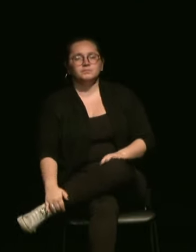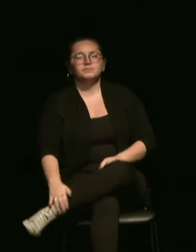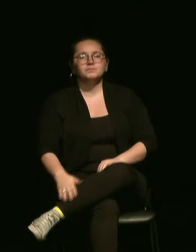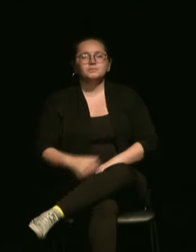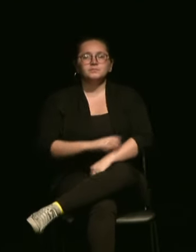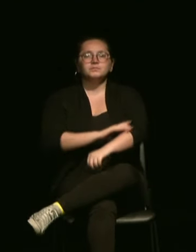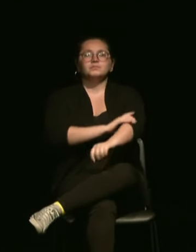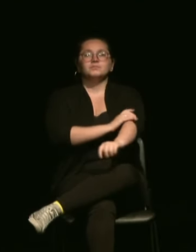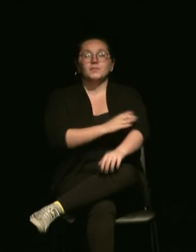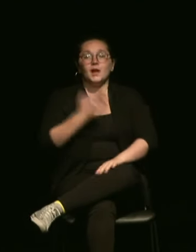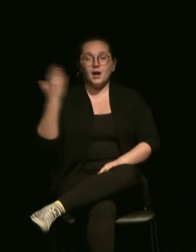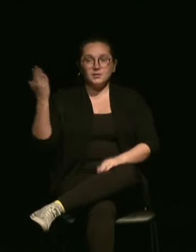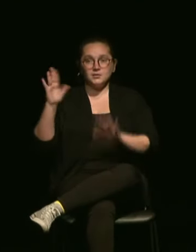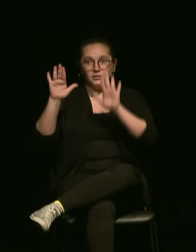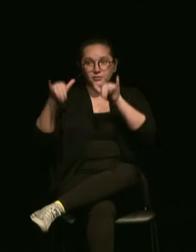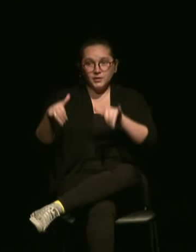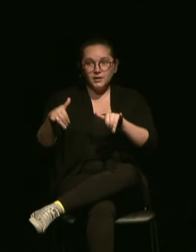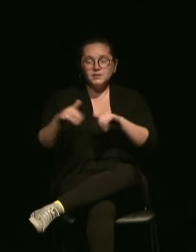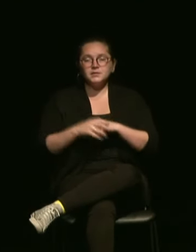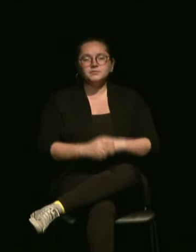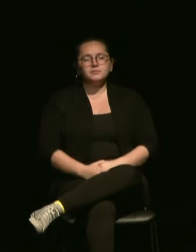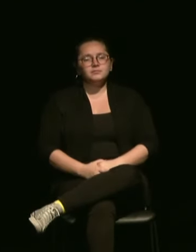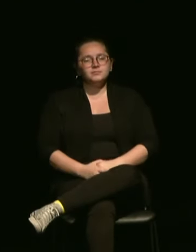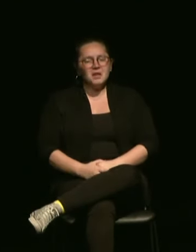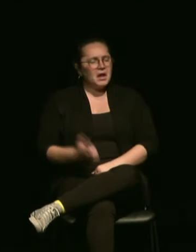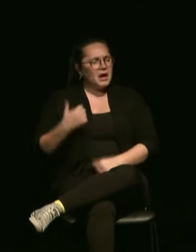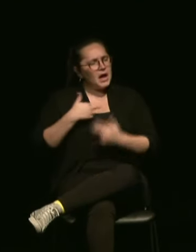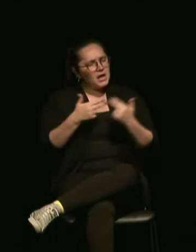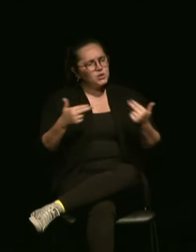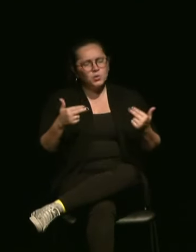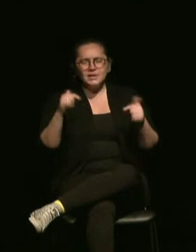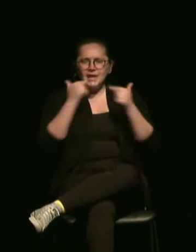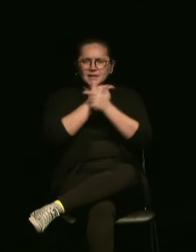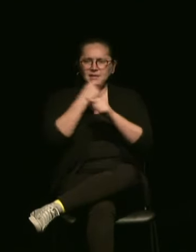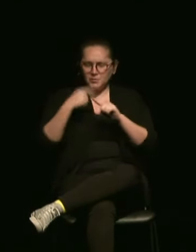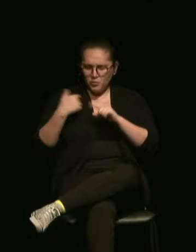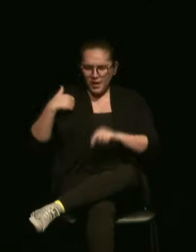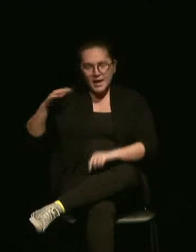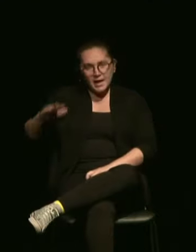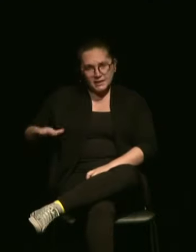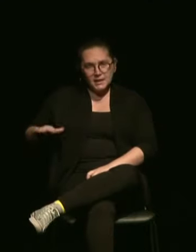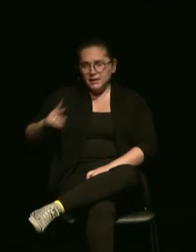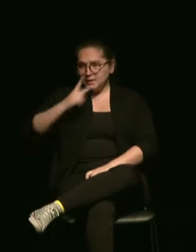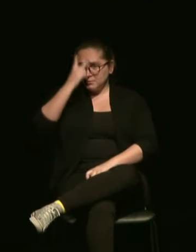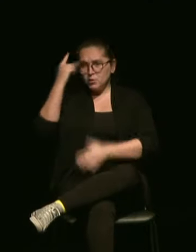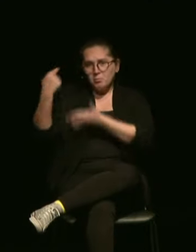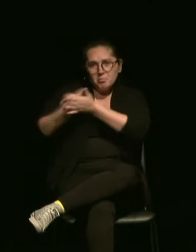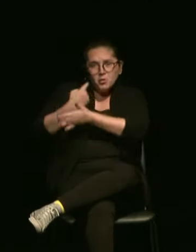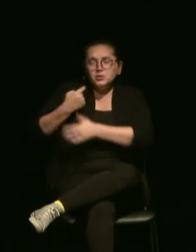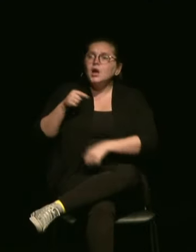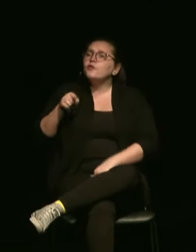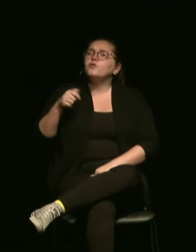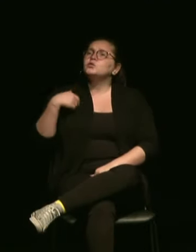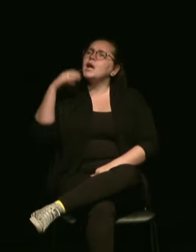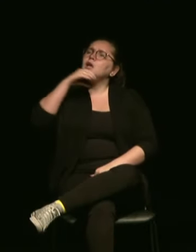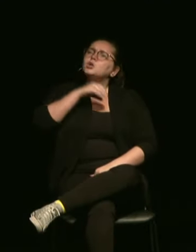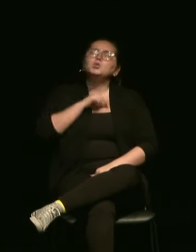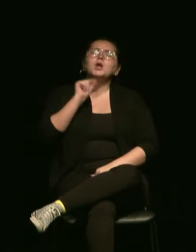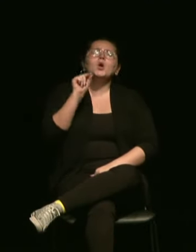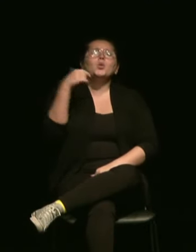Assim termina o filme. As coisas são engraçadas, porque quando eu era pequena, assim, que as pessoas me perguntavam, o que você quer ser quando